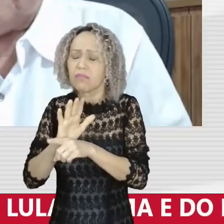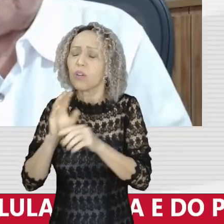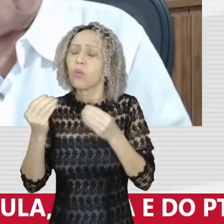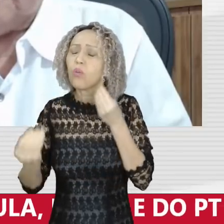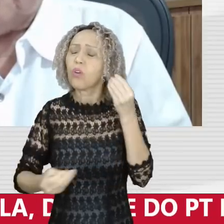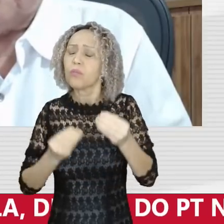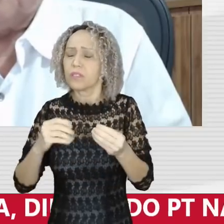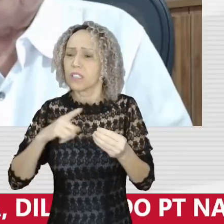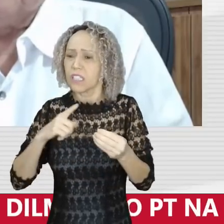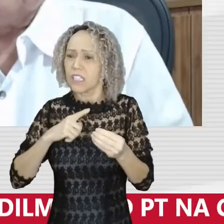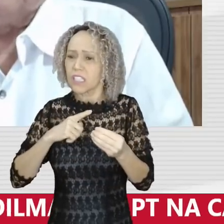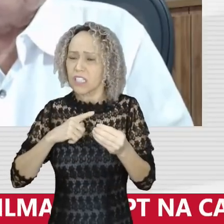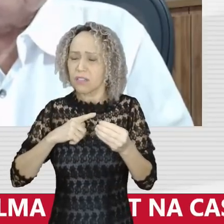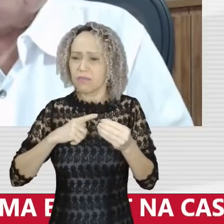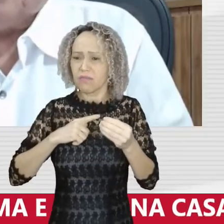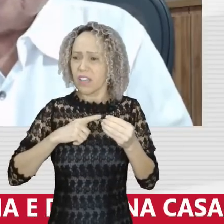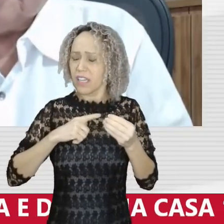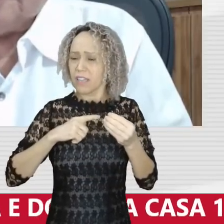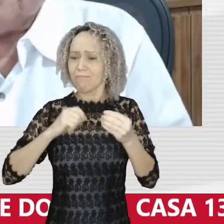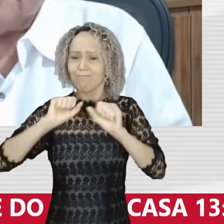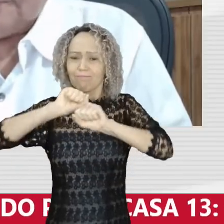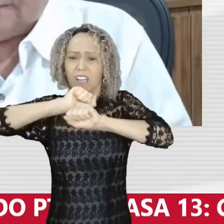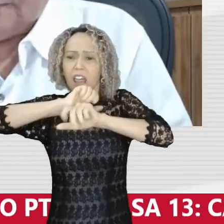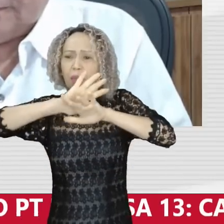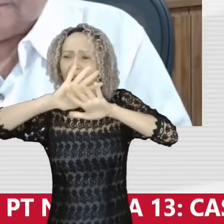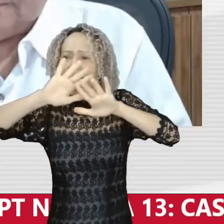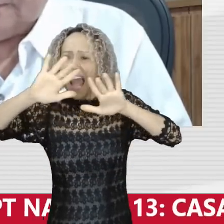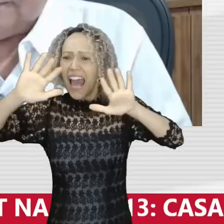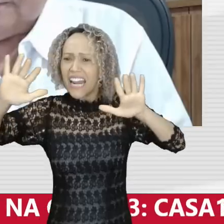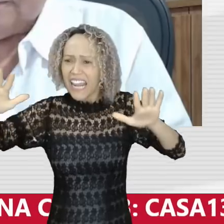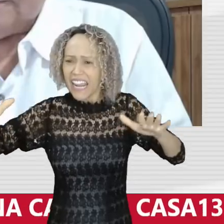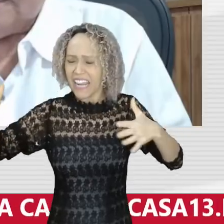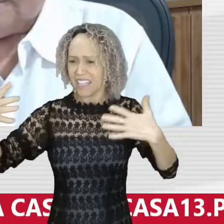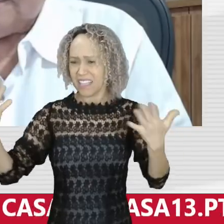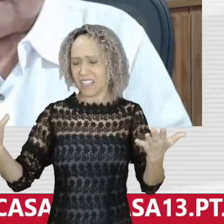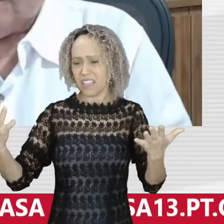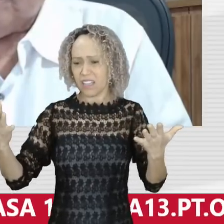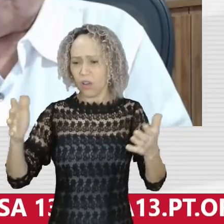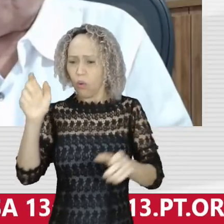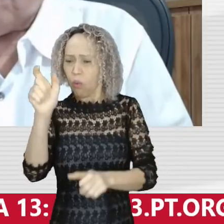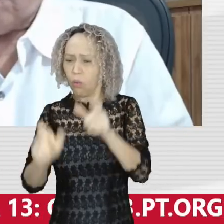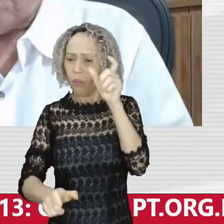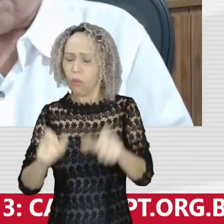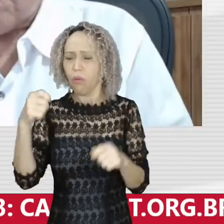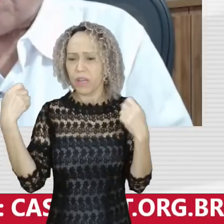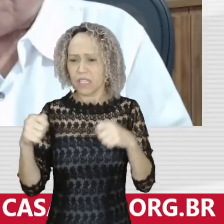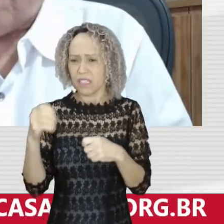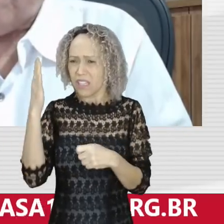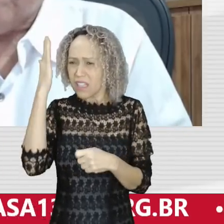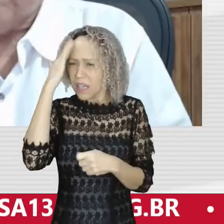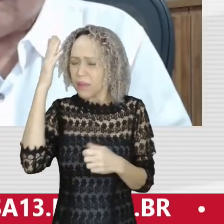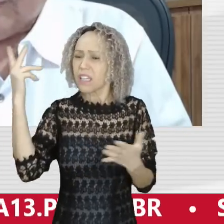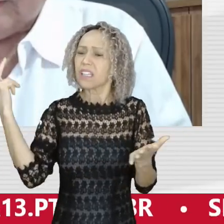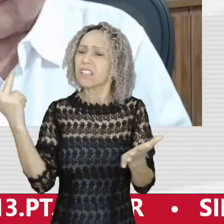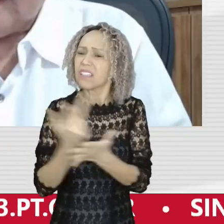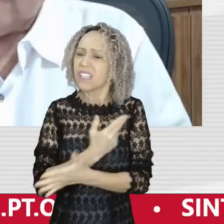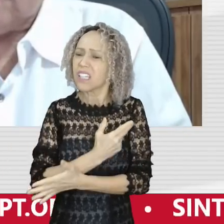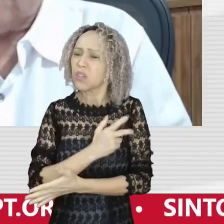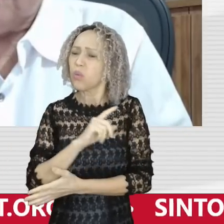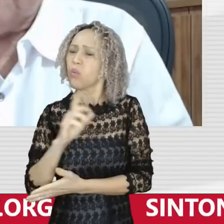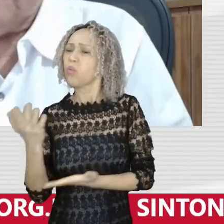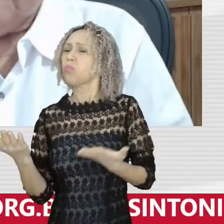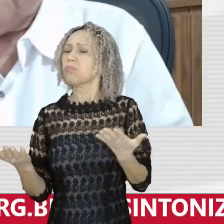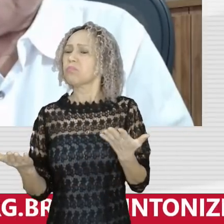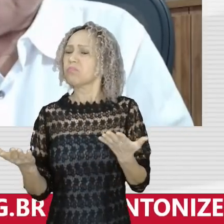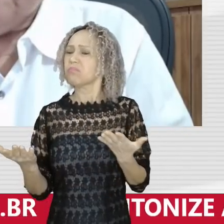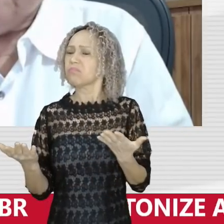povo olhar e entender de fato o que está acontecendo, que estado é esse que eu faço parte, que é meu e que é para mim.